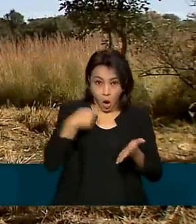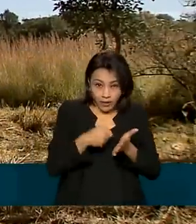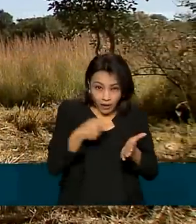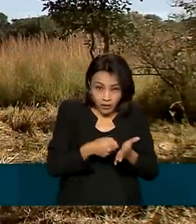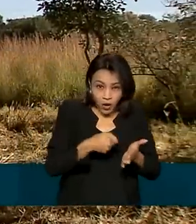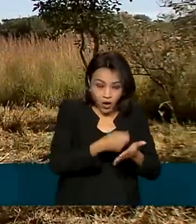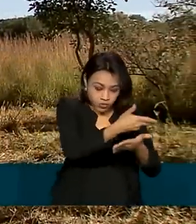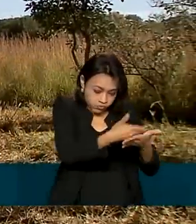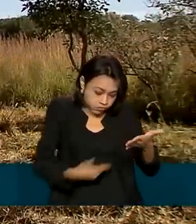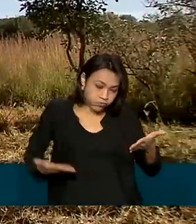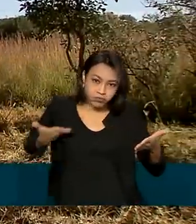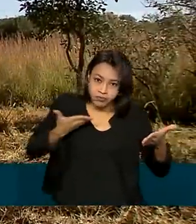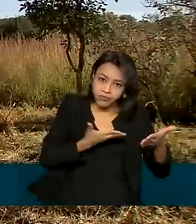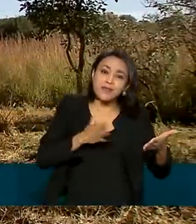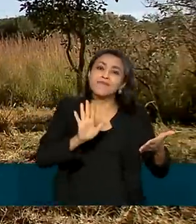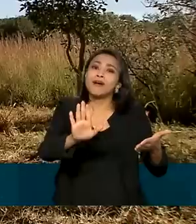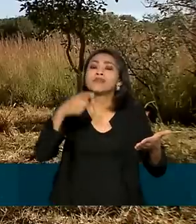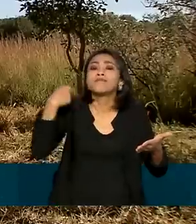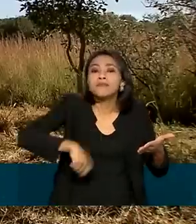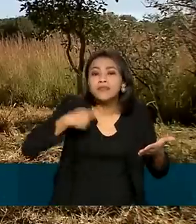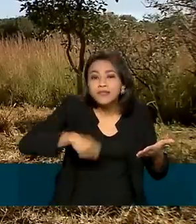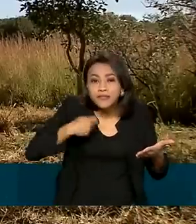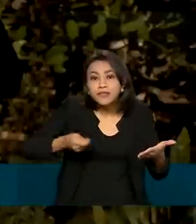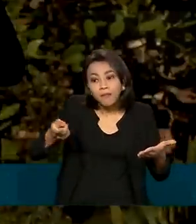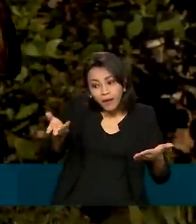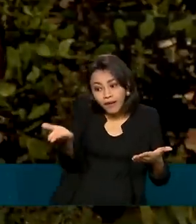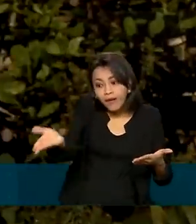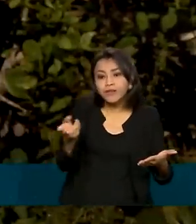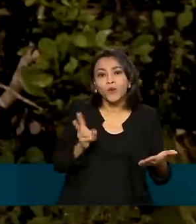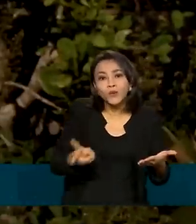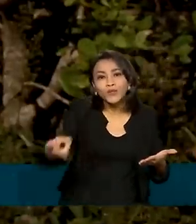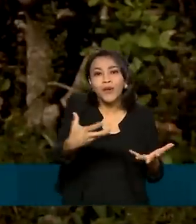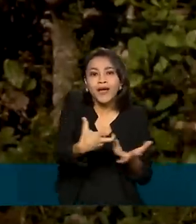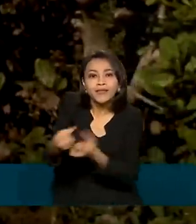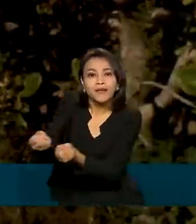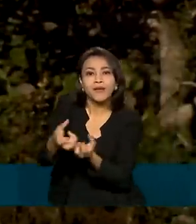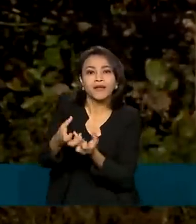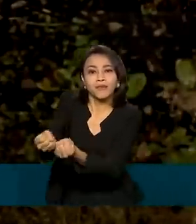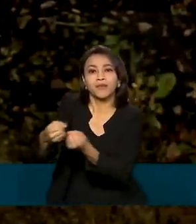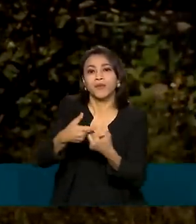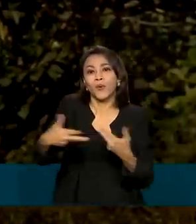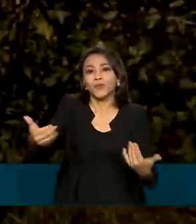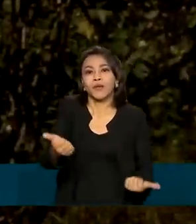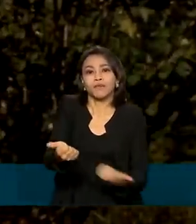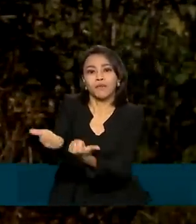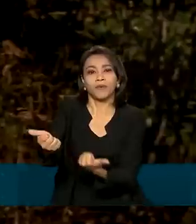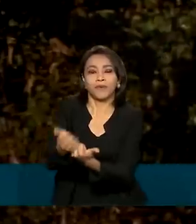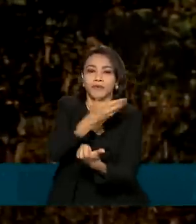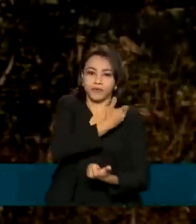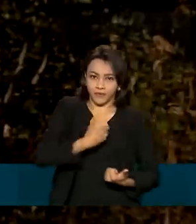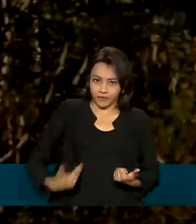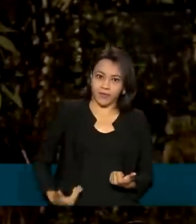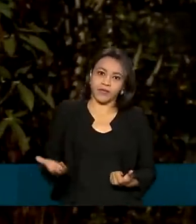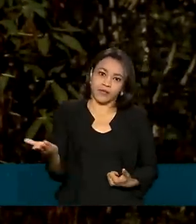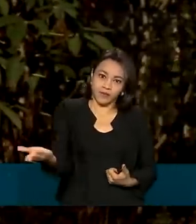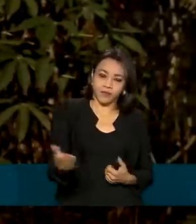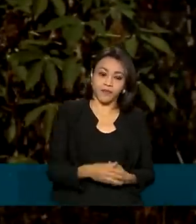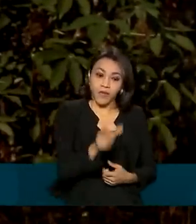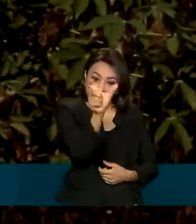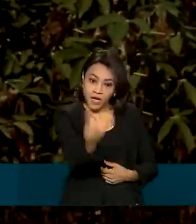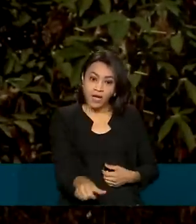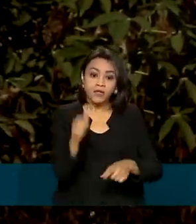mas é necessário para dar sequência os benefícios dos programas do governo Jenna já está